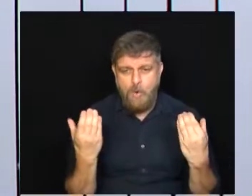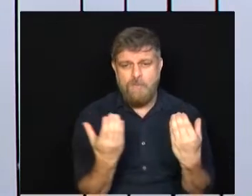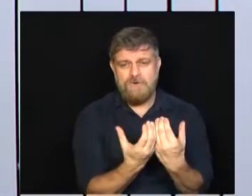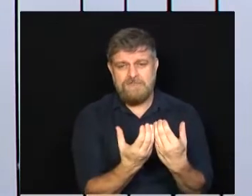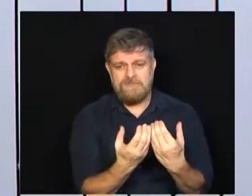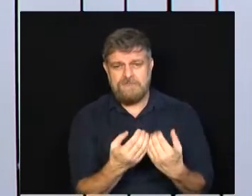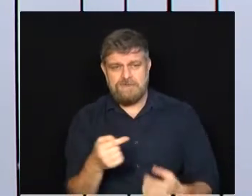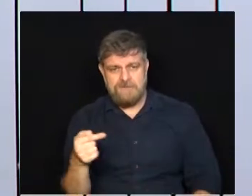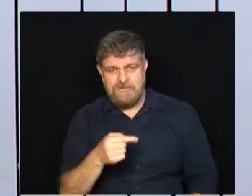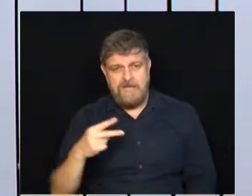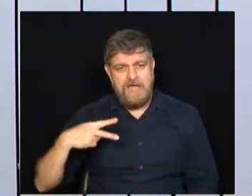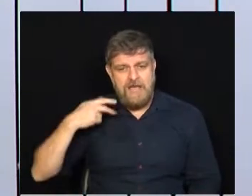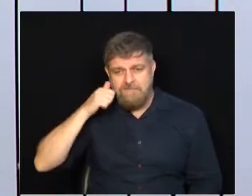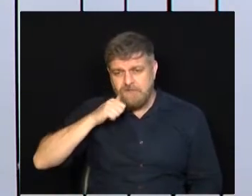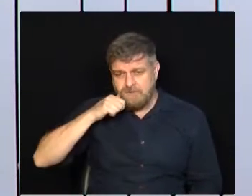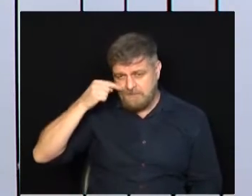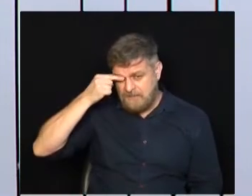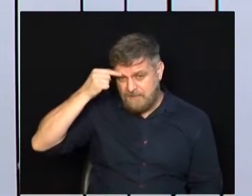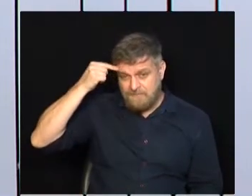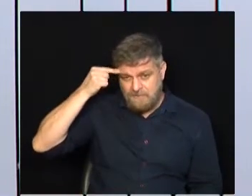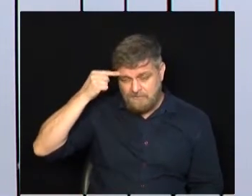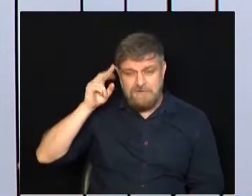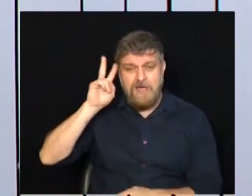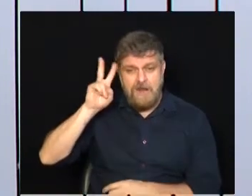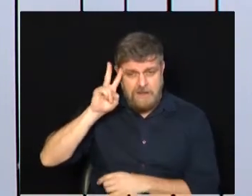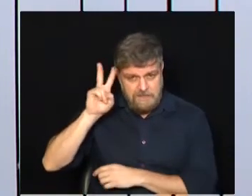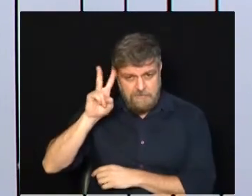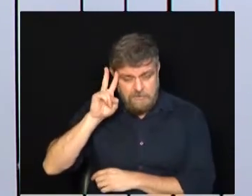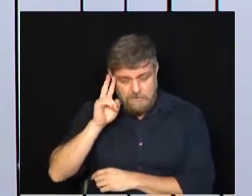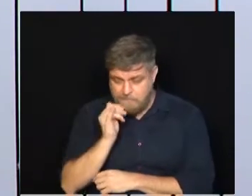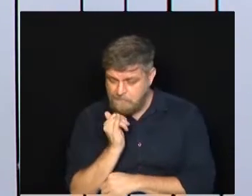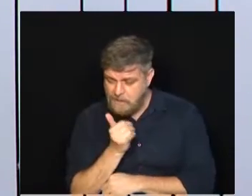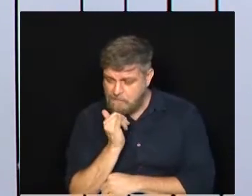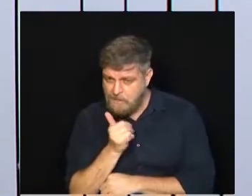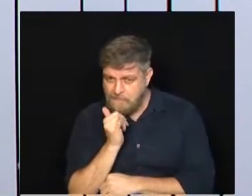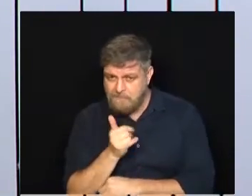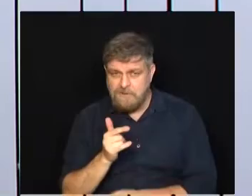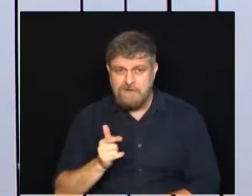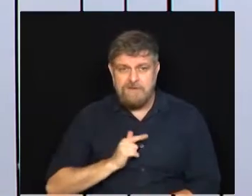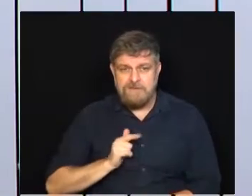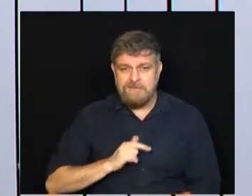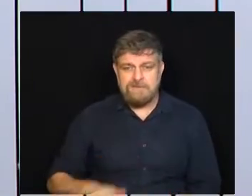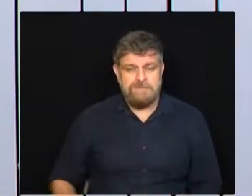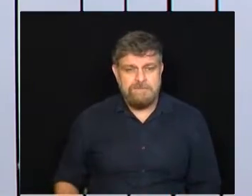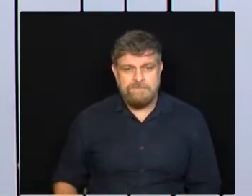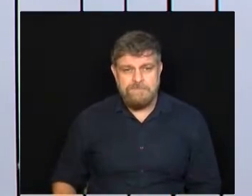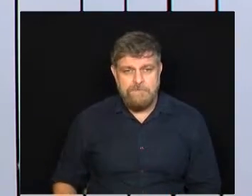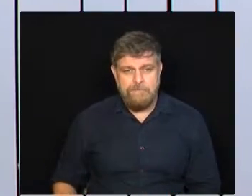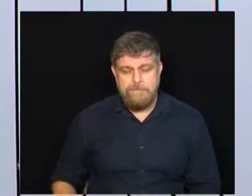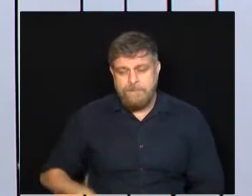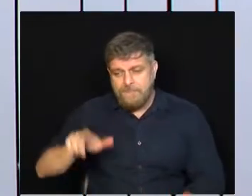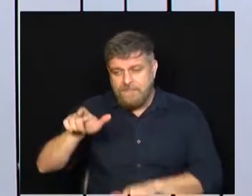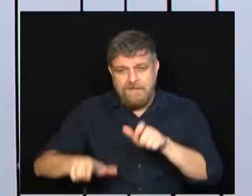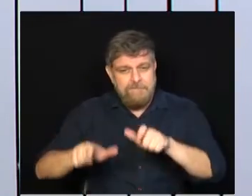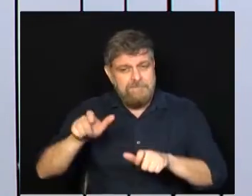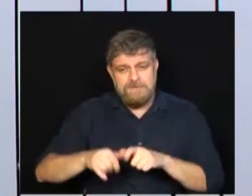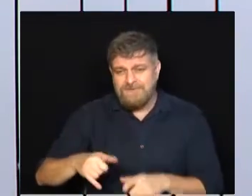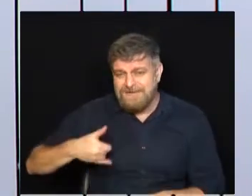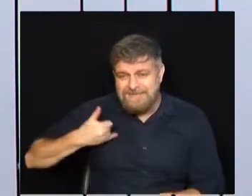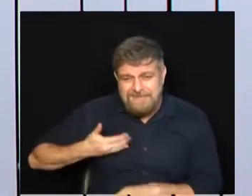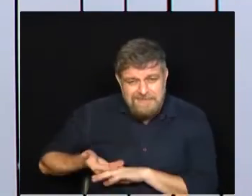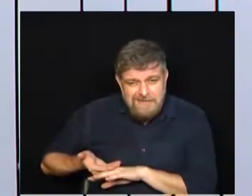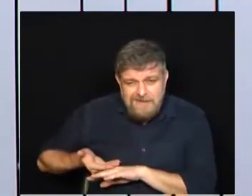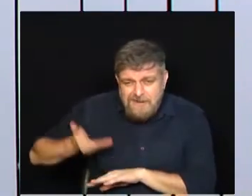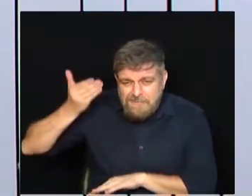vereadora Paola lembrou muito bem disso, que ele acaba nem chegando à terceira idade, né, a